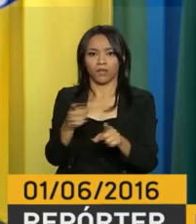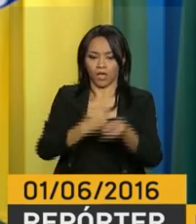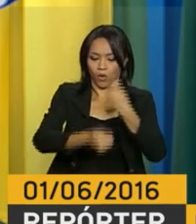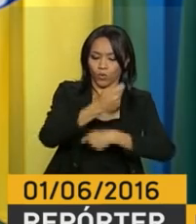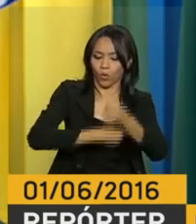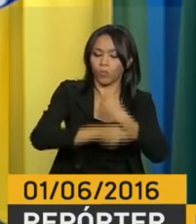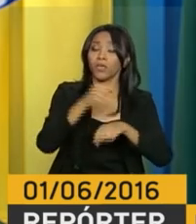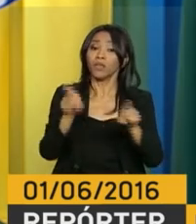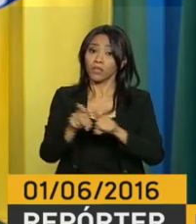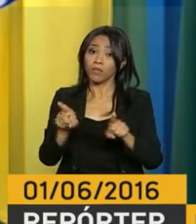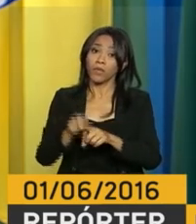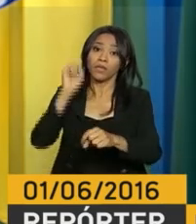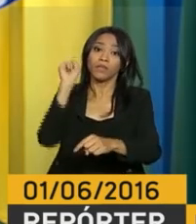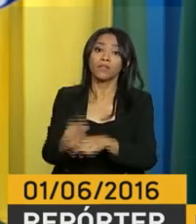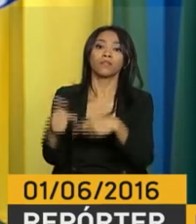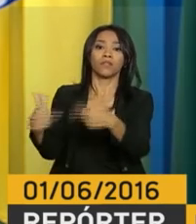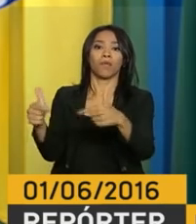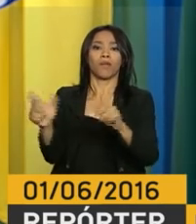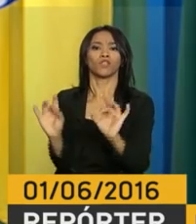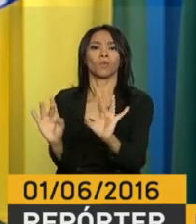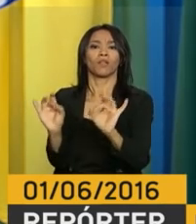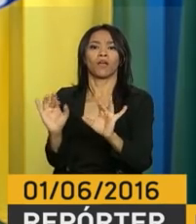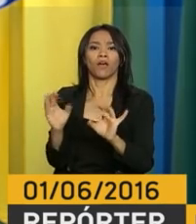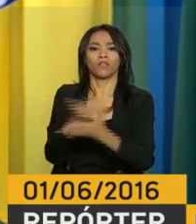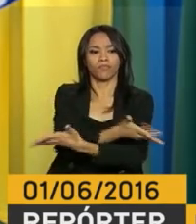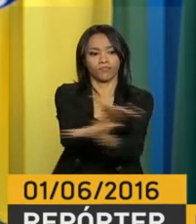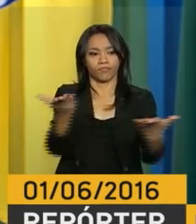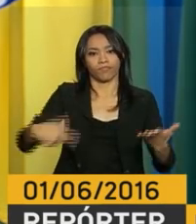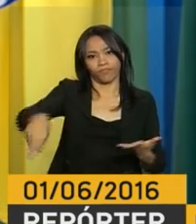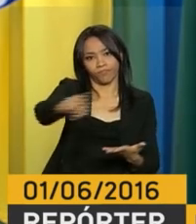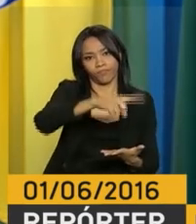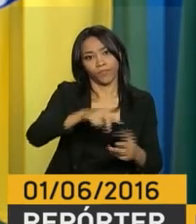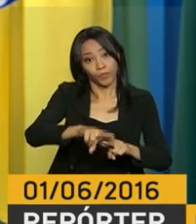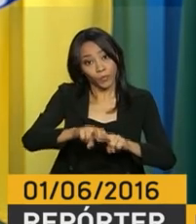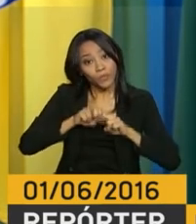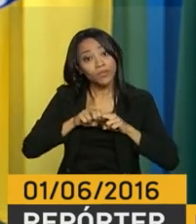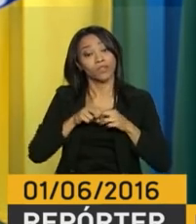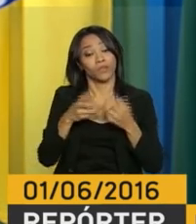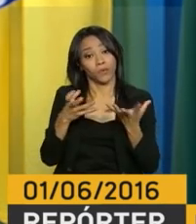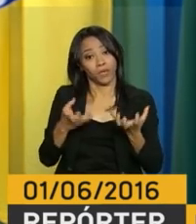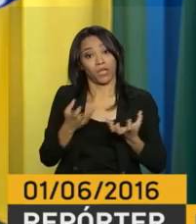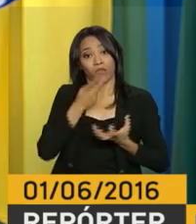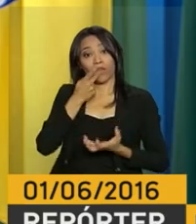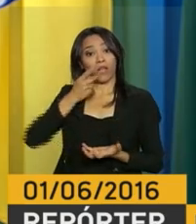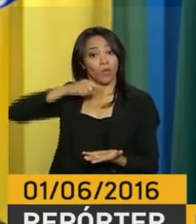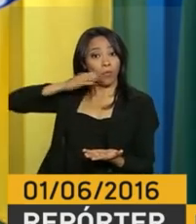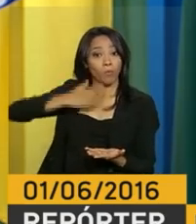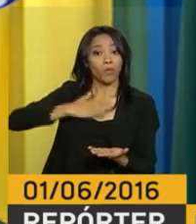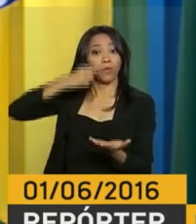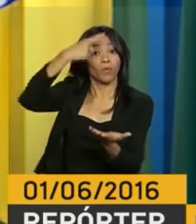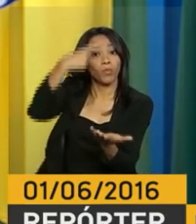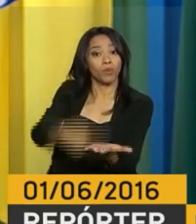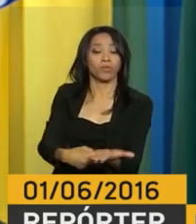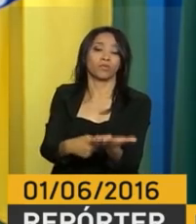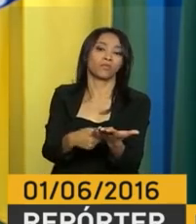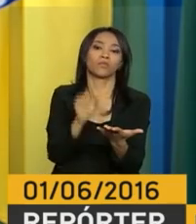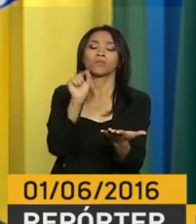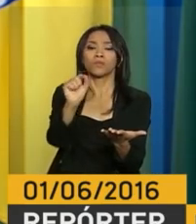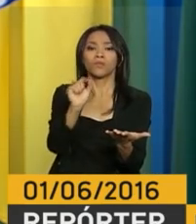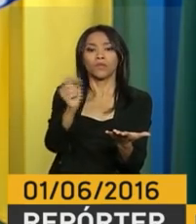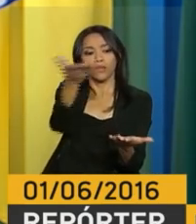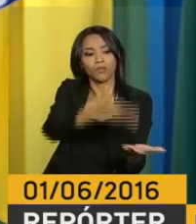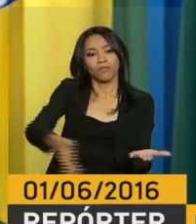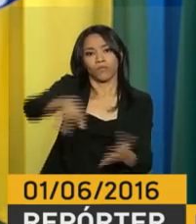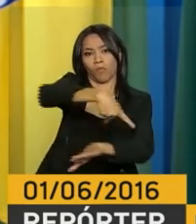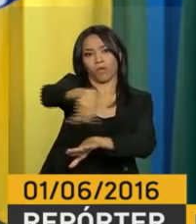de qualidade por isso eu quero reiterar meu compromisso com a união do país